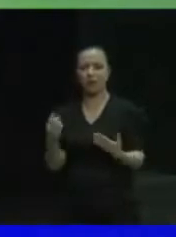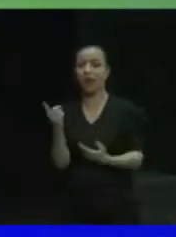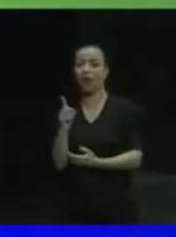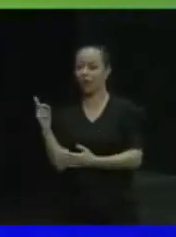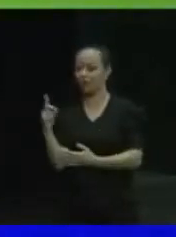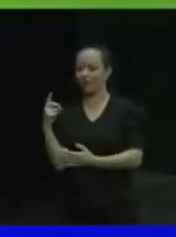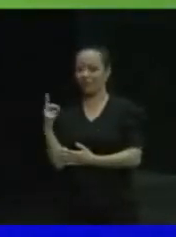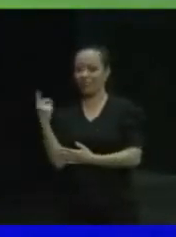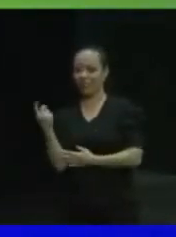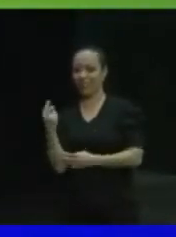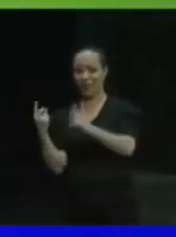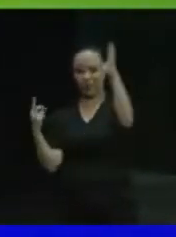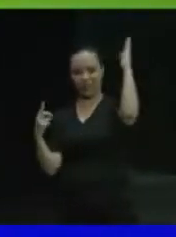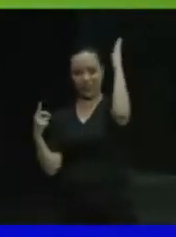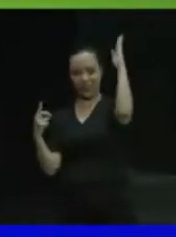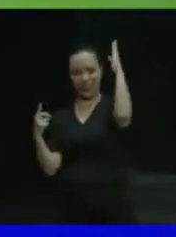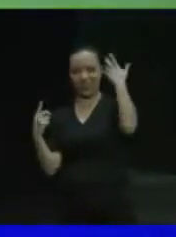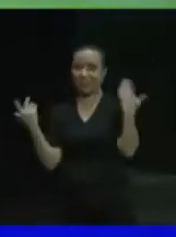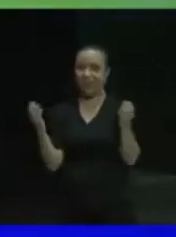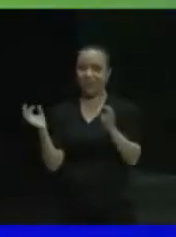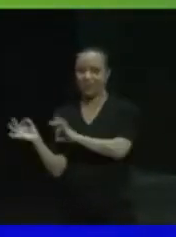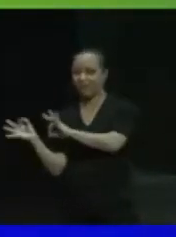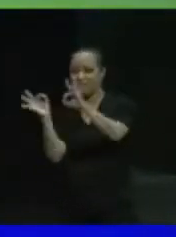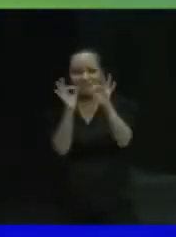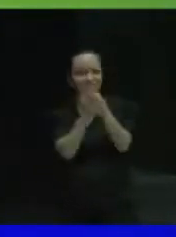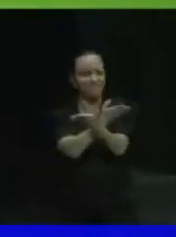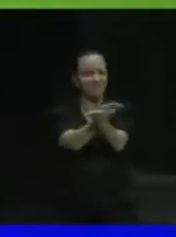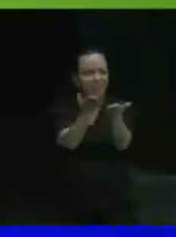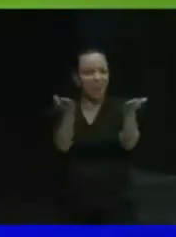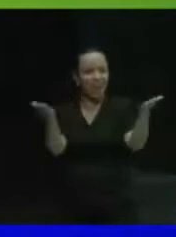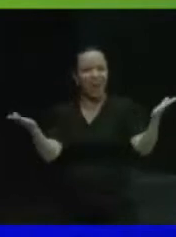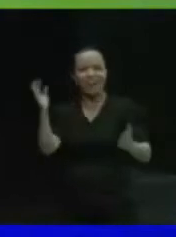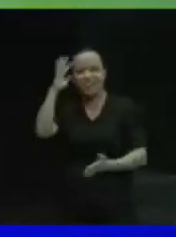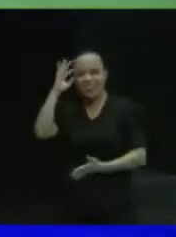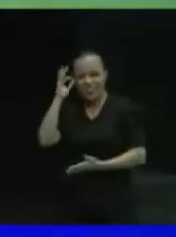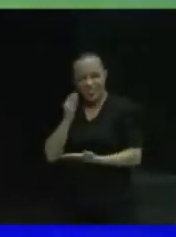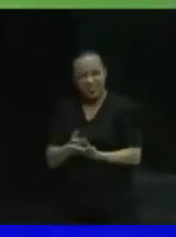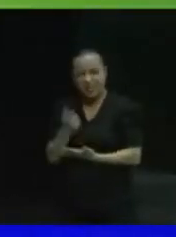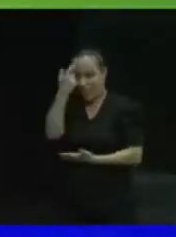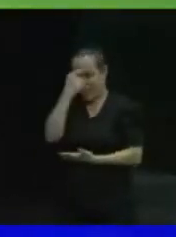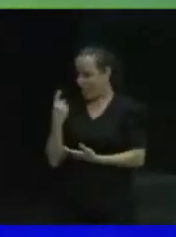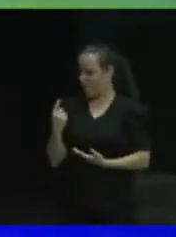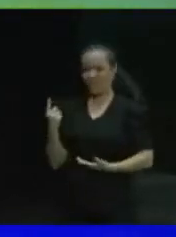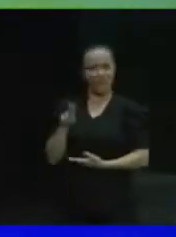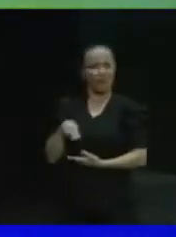Golias. Mas ao ver esse auditório, tenho certeza que não estou sozinho.